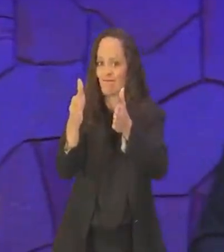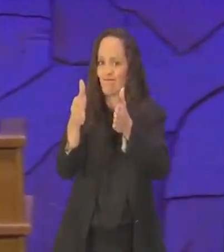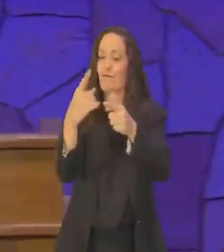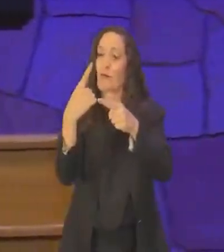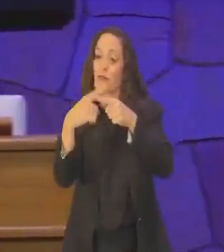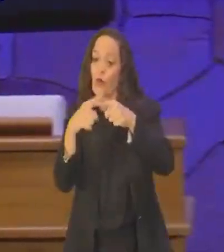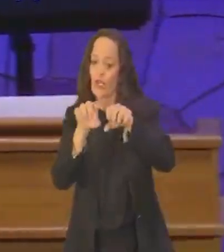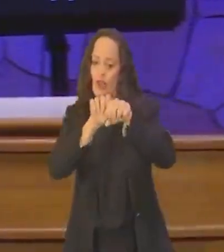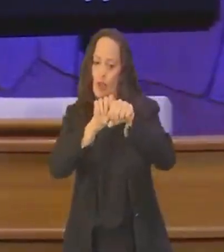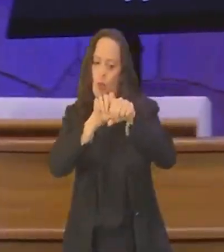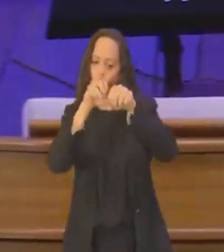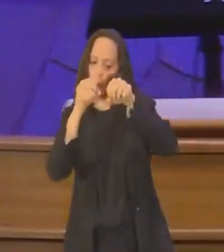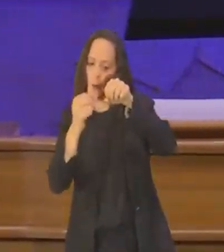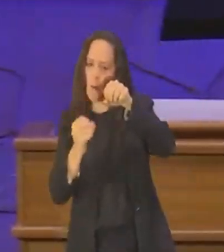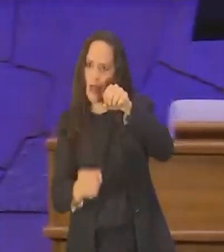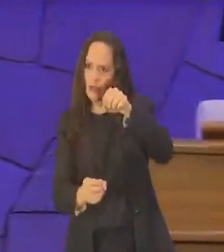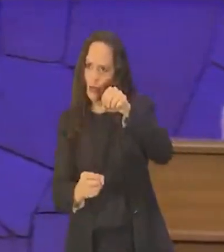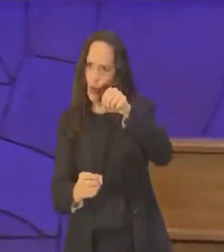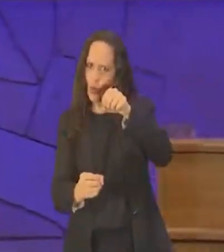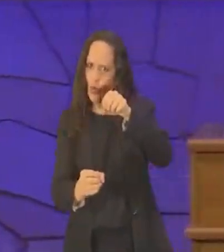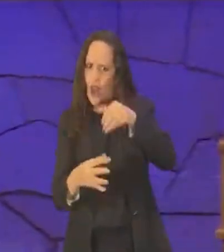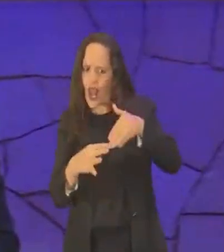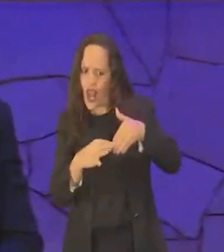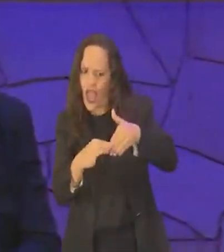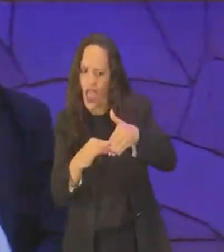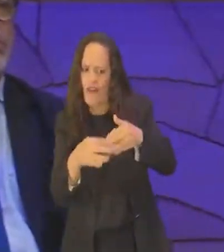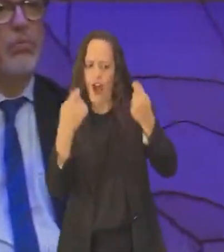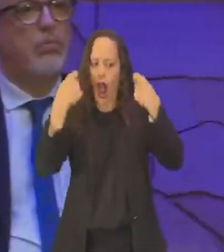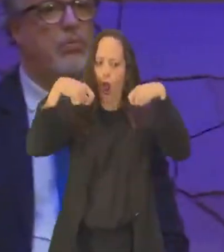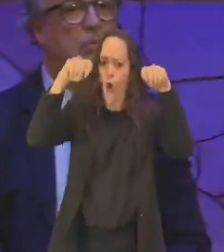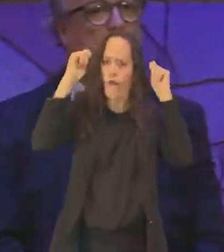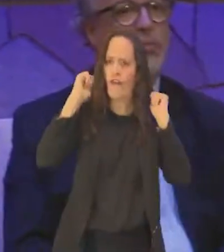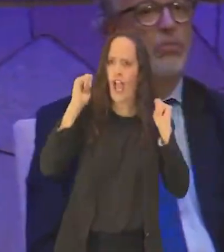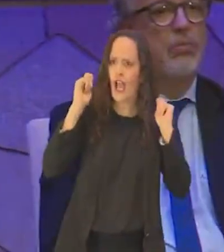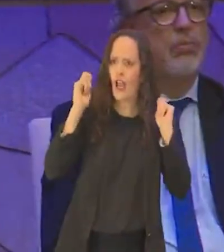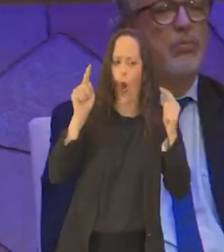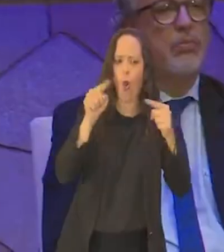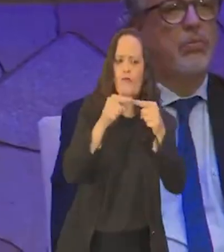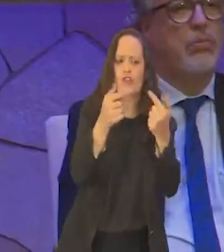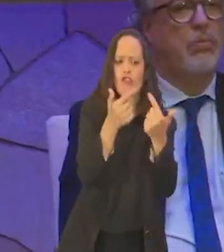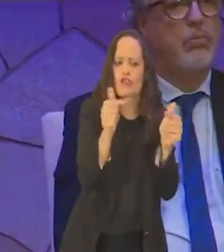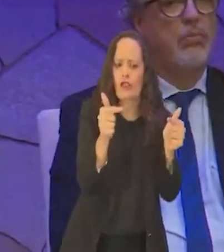pastor, ele não guia as suas ovelhas a um lugar sem propósito.